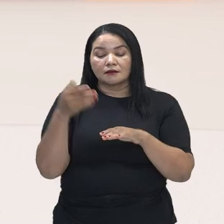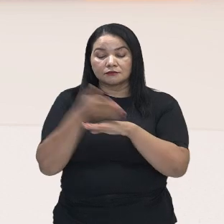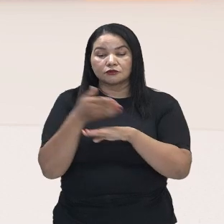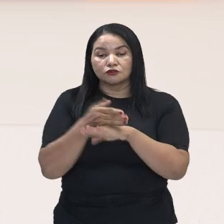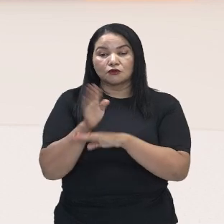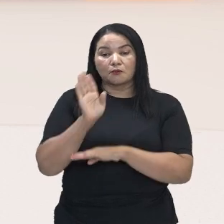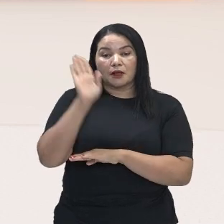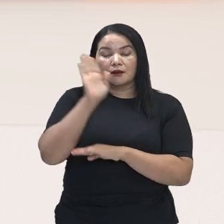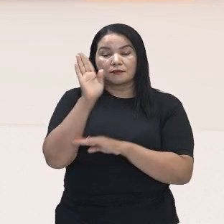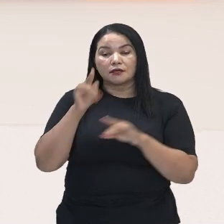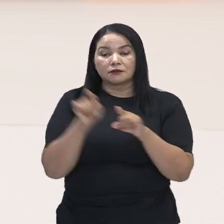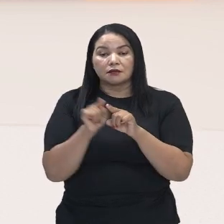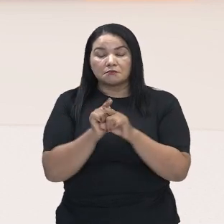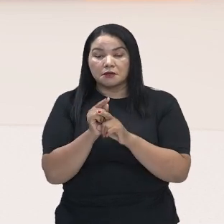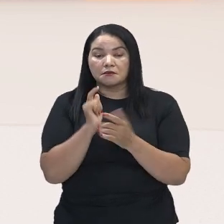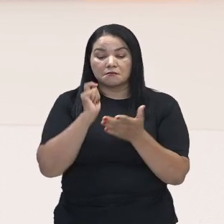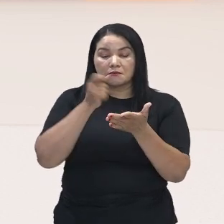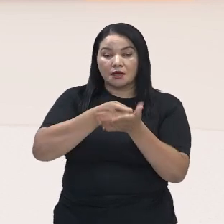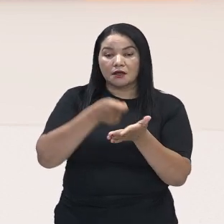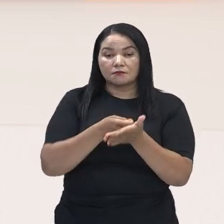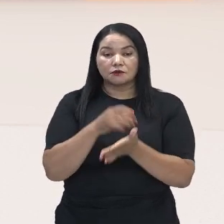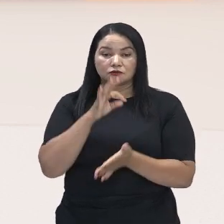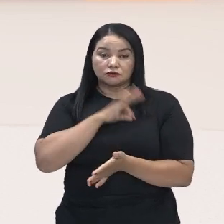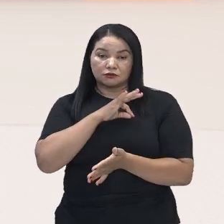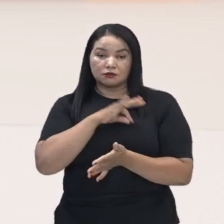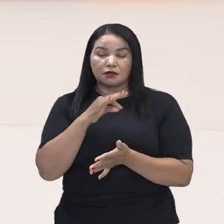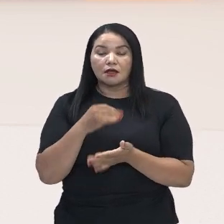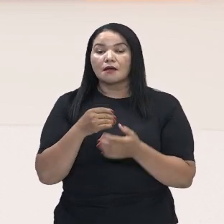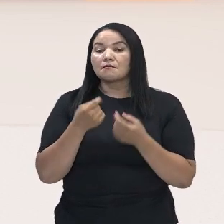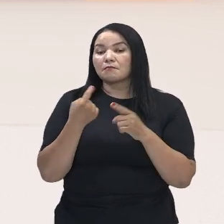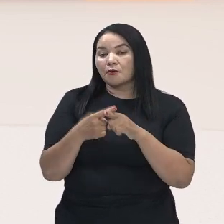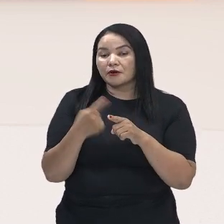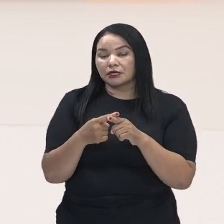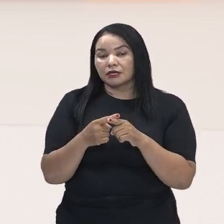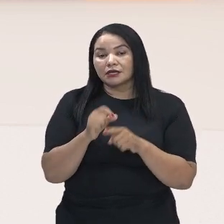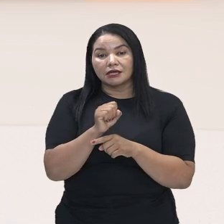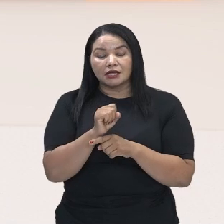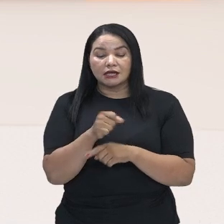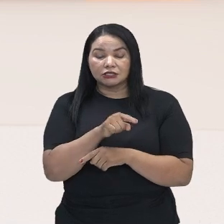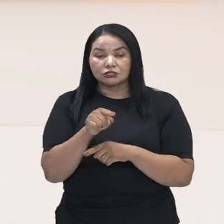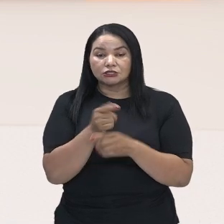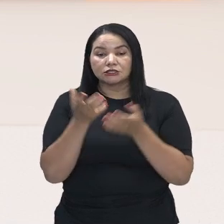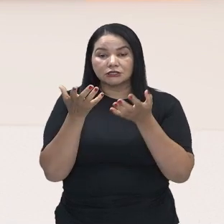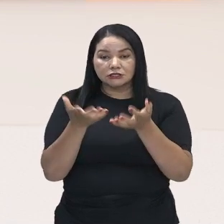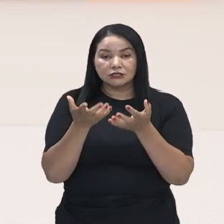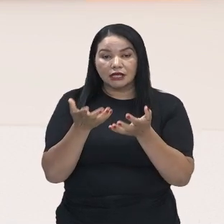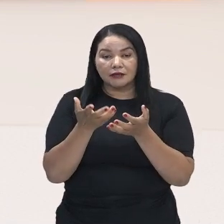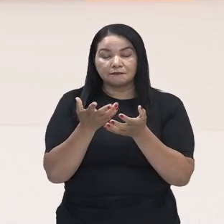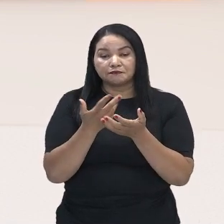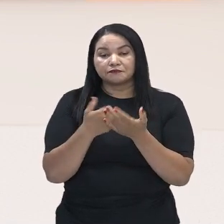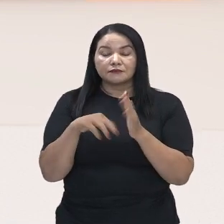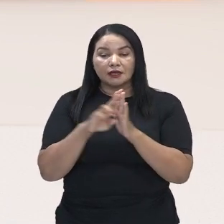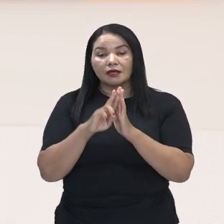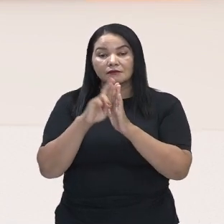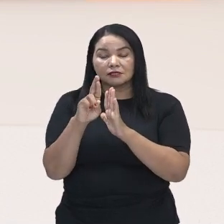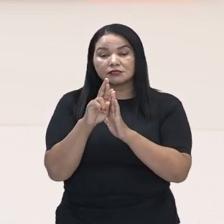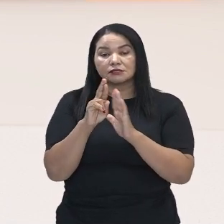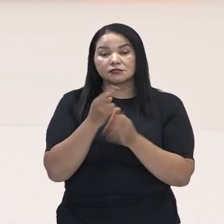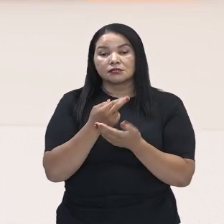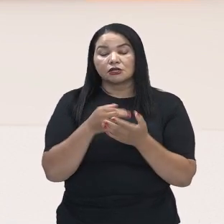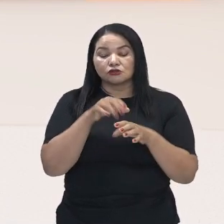parlamento. Por que eles se interessavam no pagamento para membros do parlamento? Porque eles queriam colocar representantes da